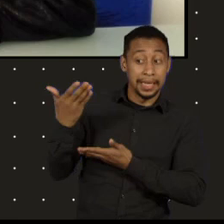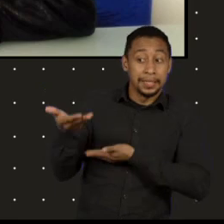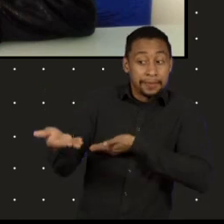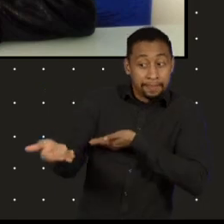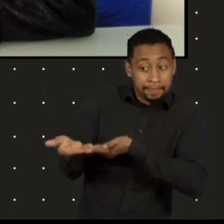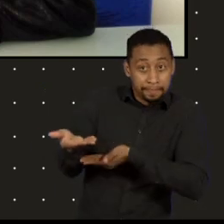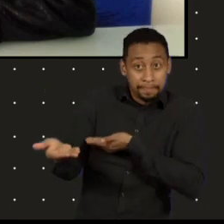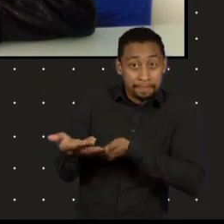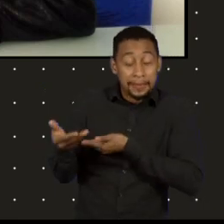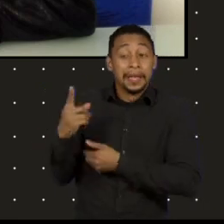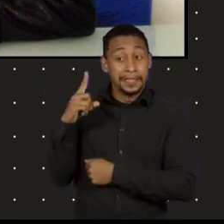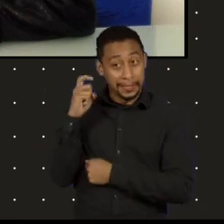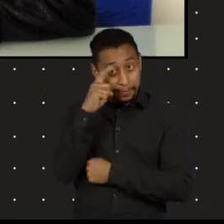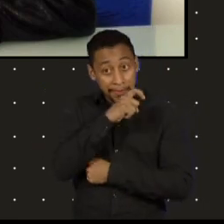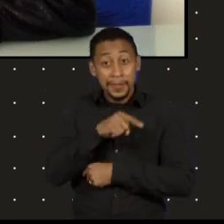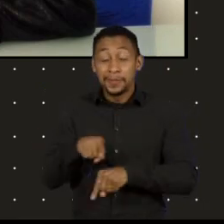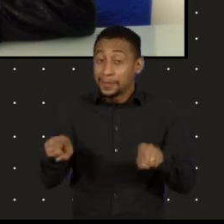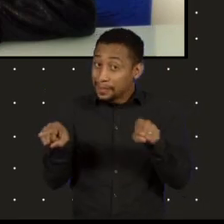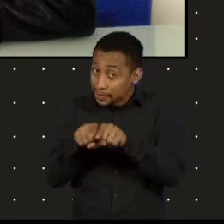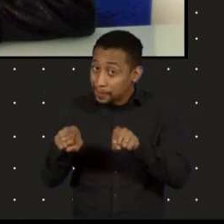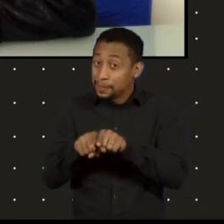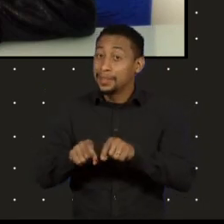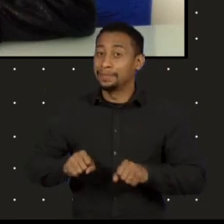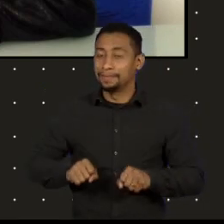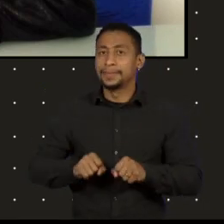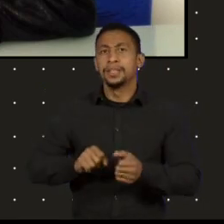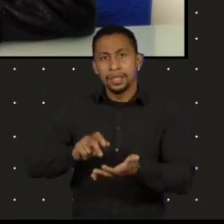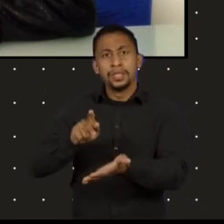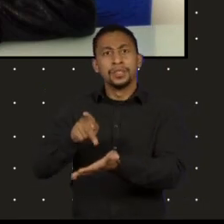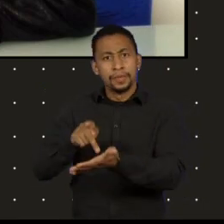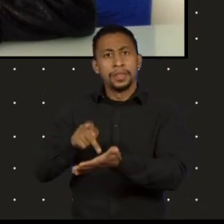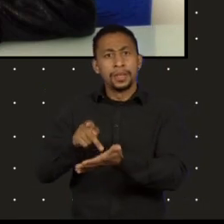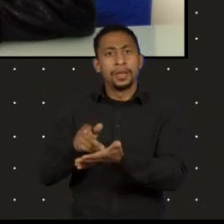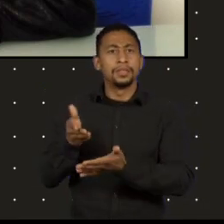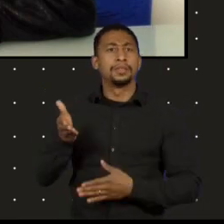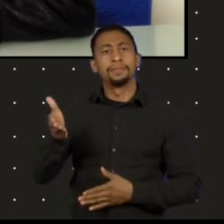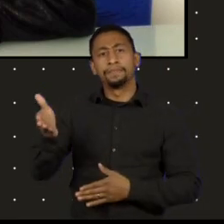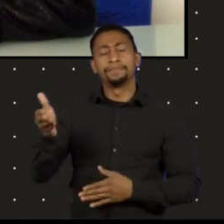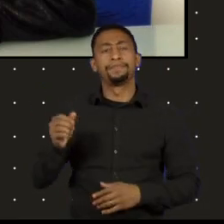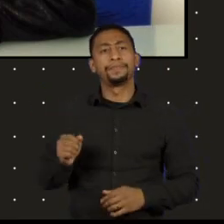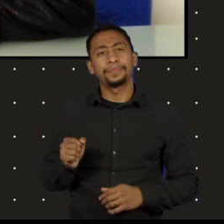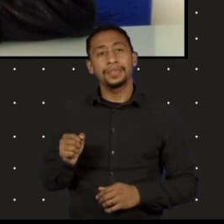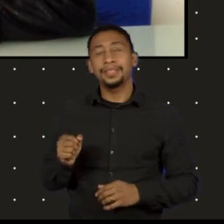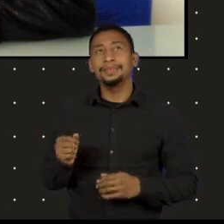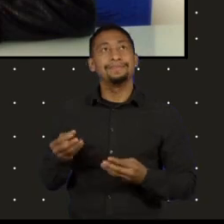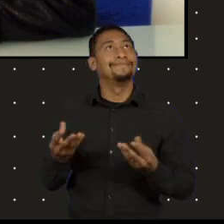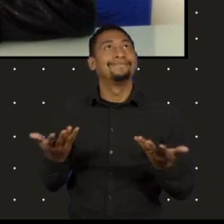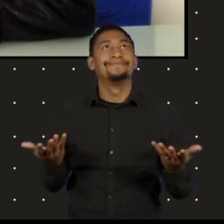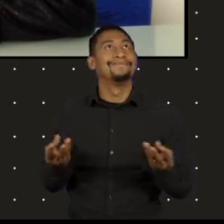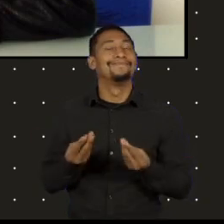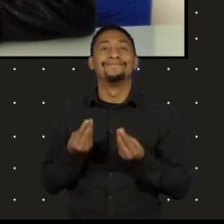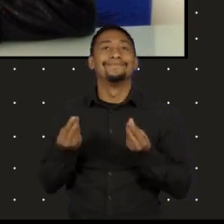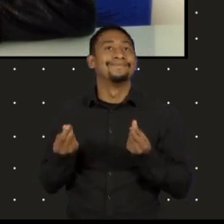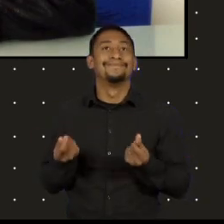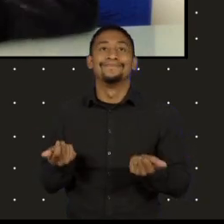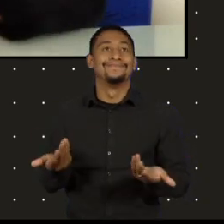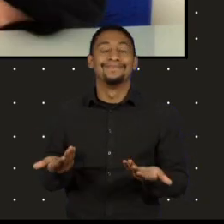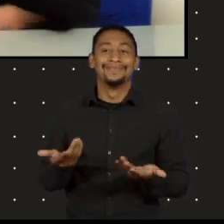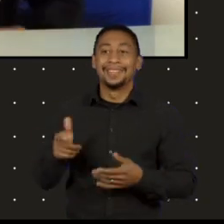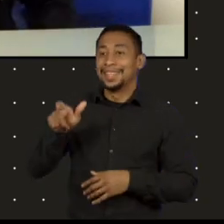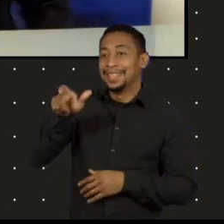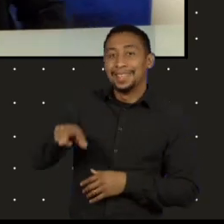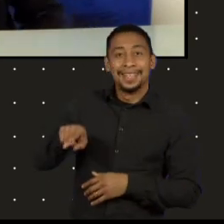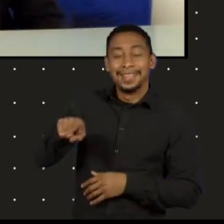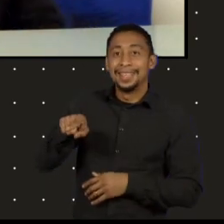fácil. Na verdade, ela foi uma espécie de